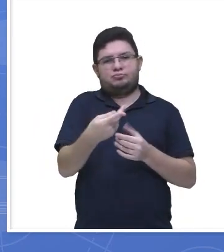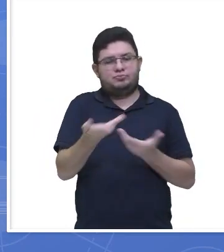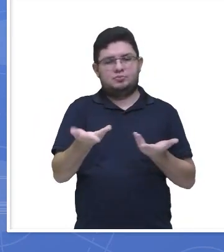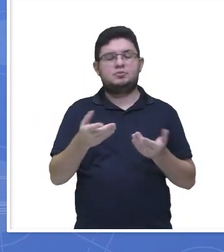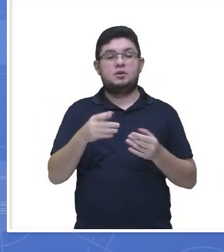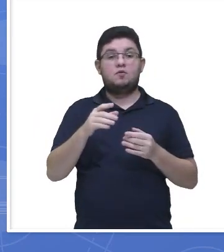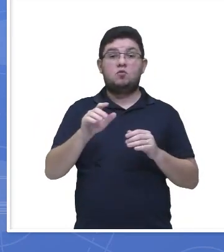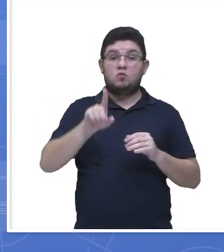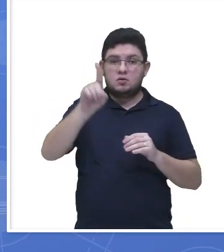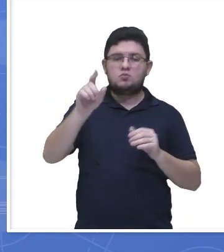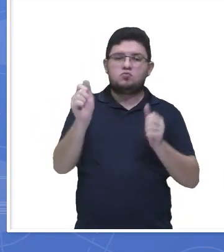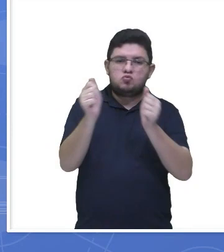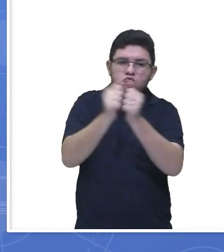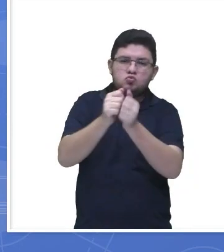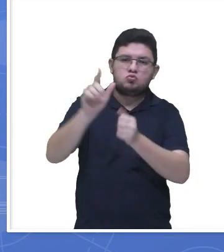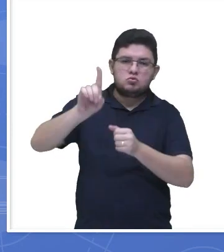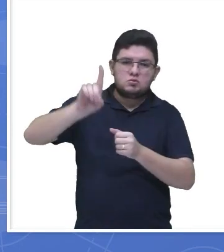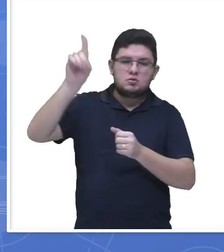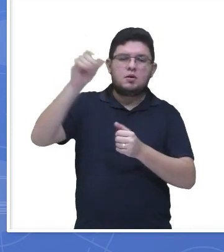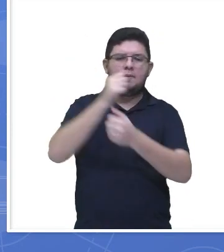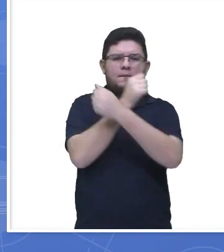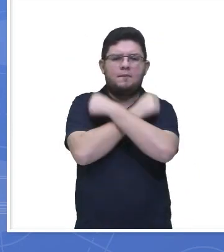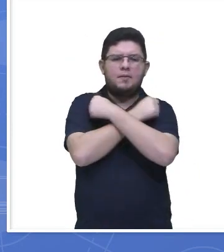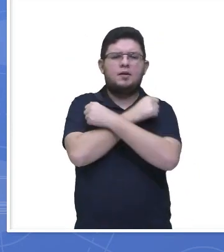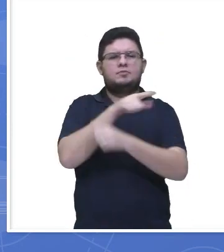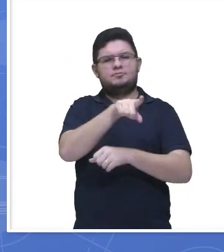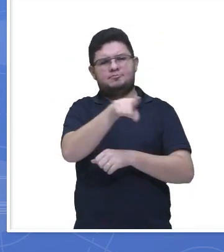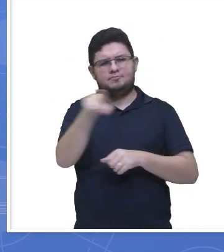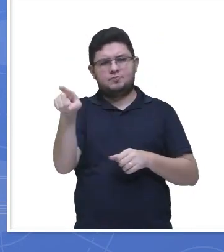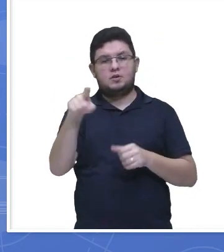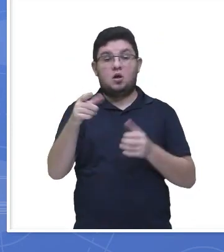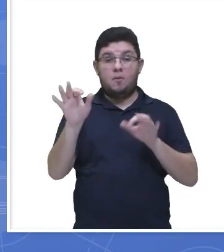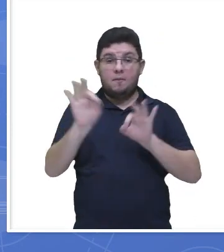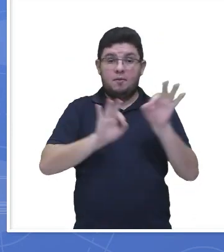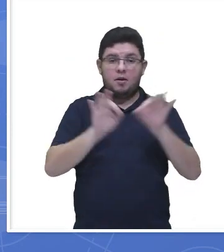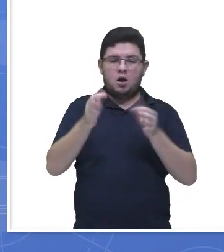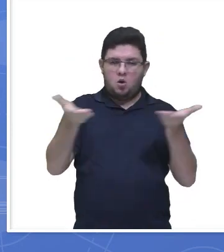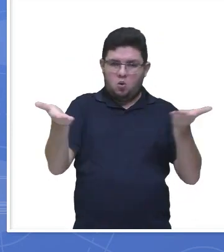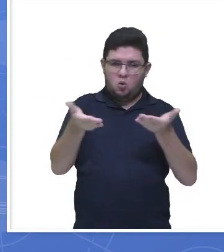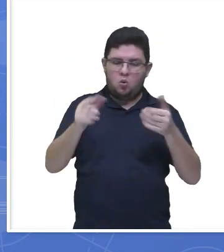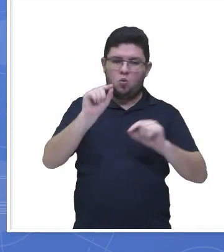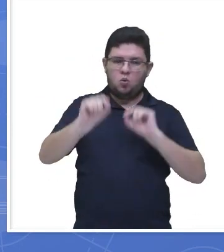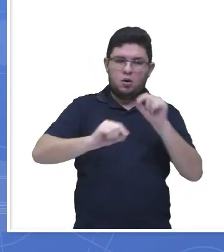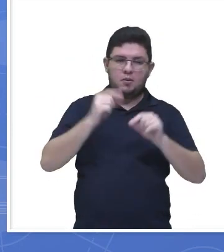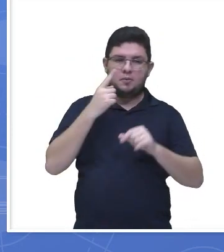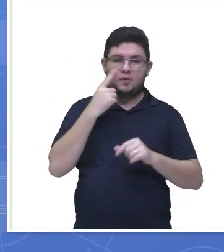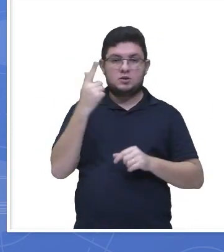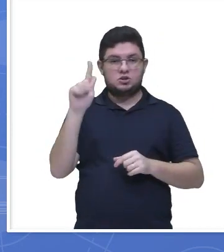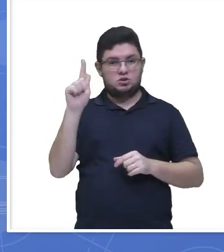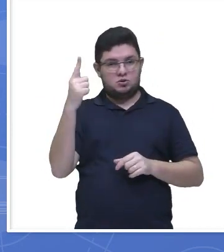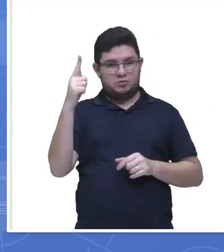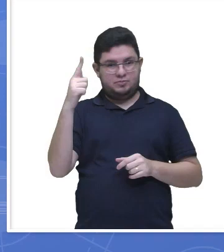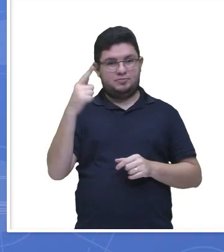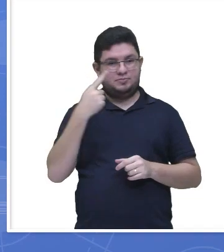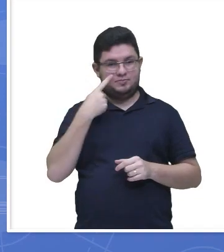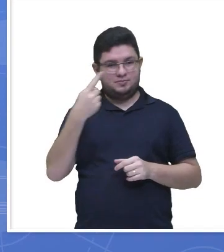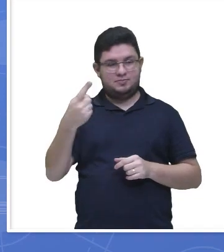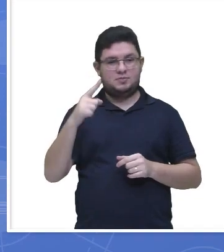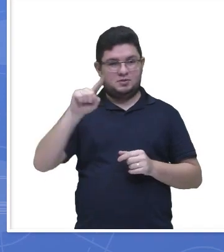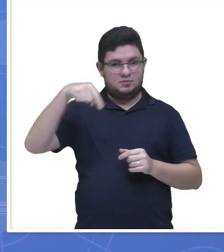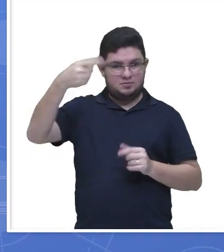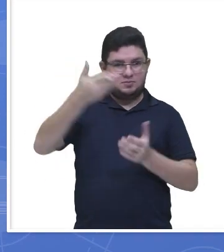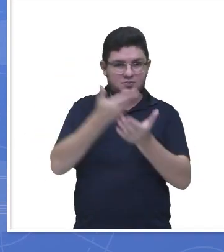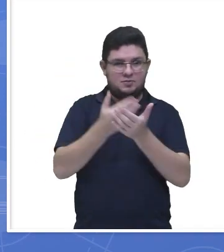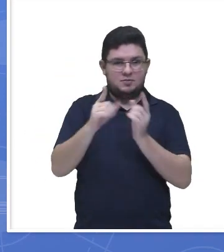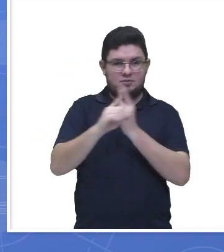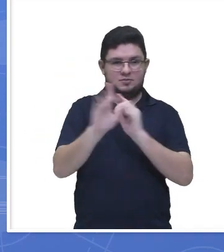fiquem com Deus, um grande abraço filosófico a todos vocês e se preparem porque agora vem a correção de geografia. Até a